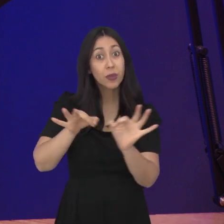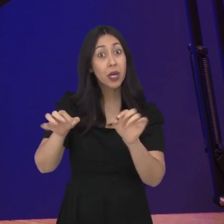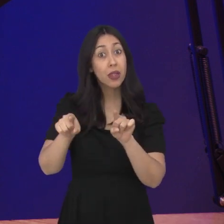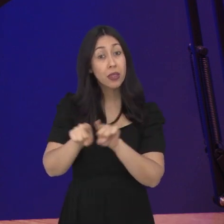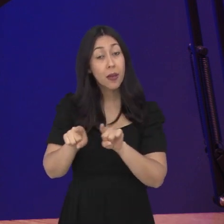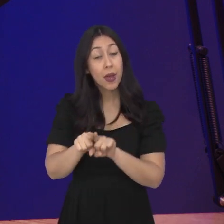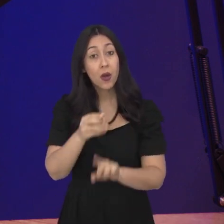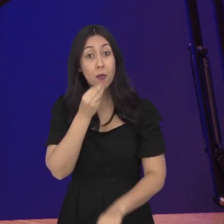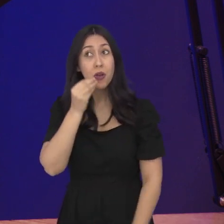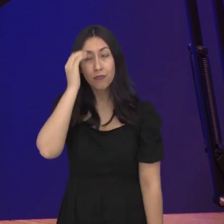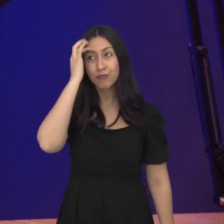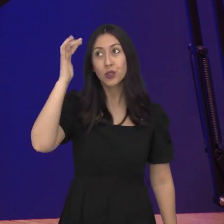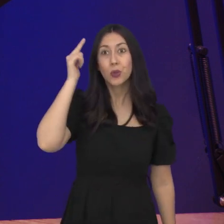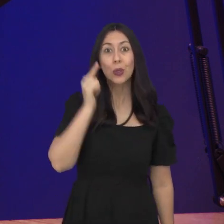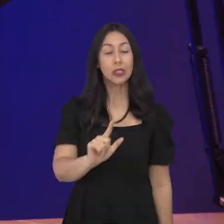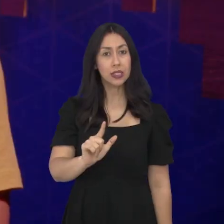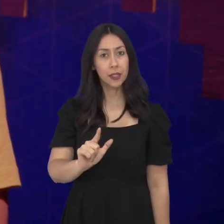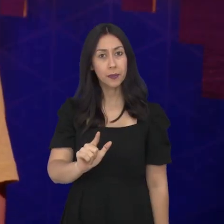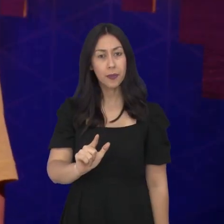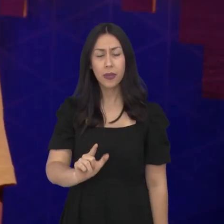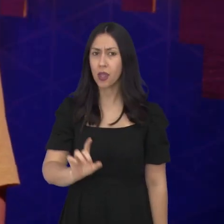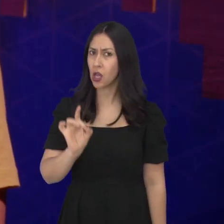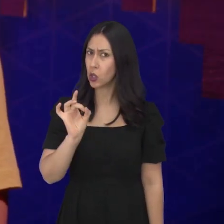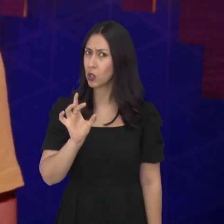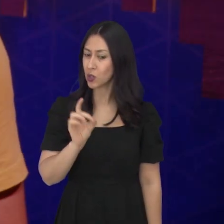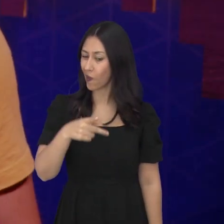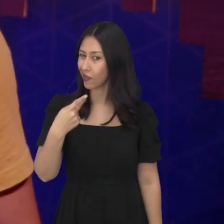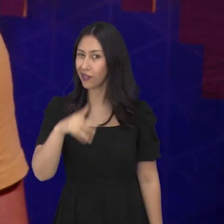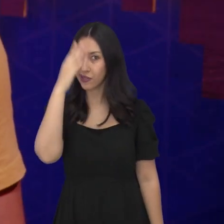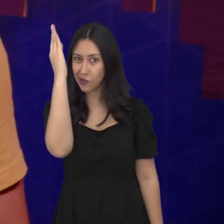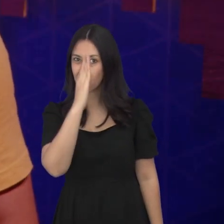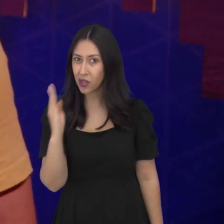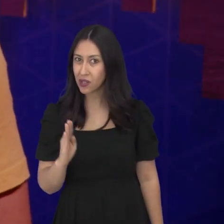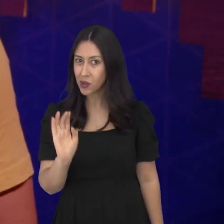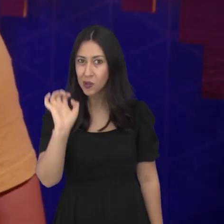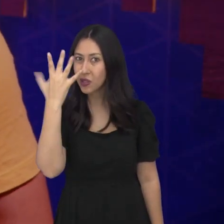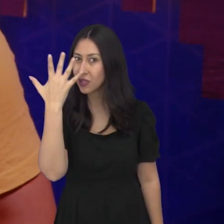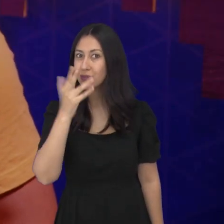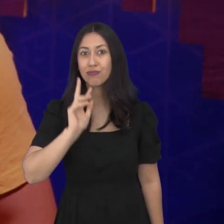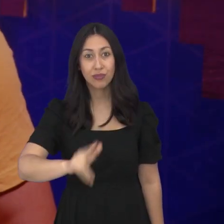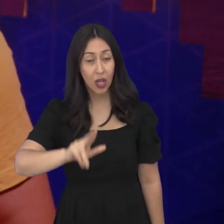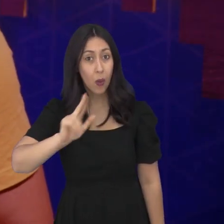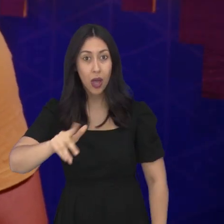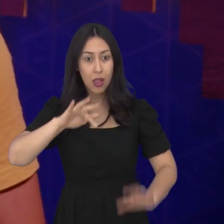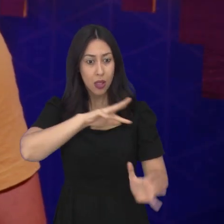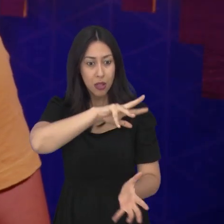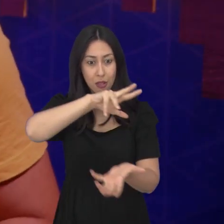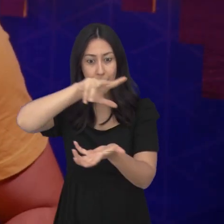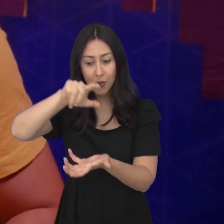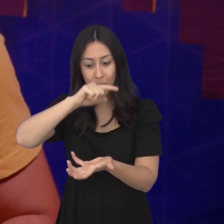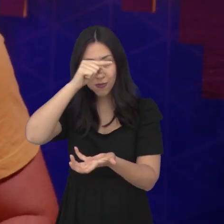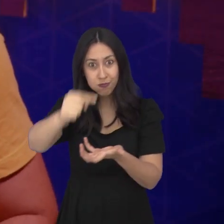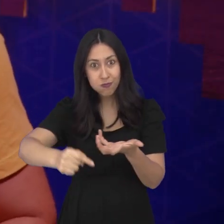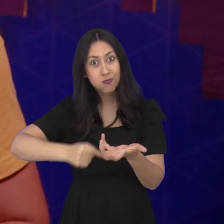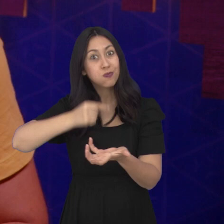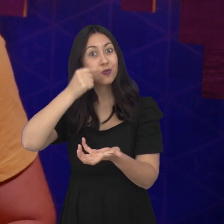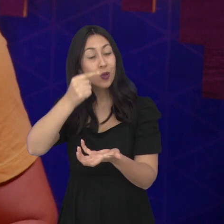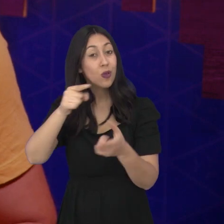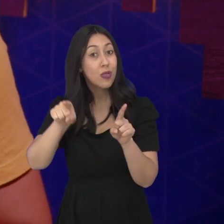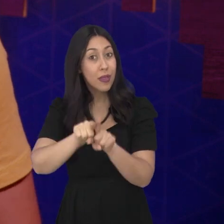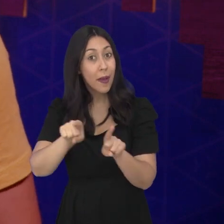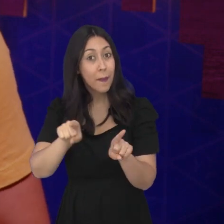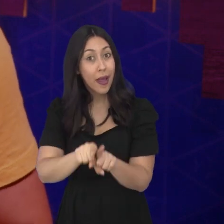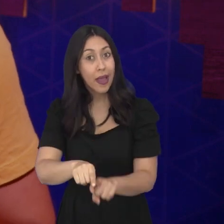chance de conquistar os sonhos. E não são só os brasileiros que passam por isso. Pessoas do mundo inteiro têm os